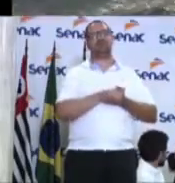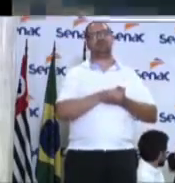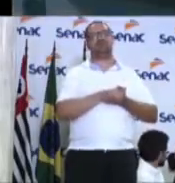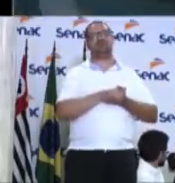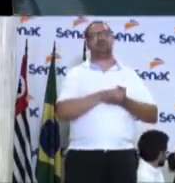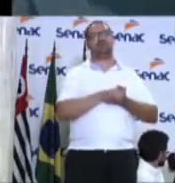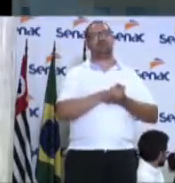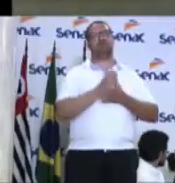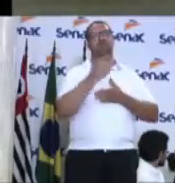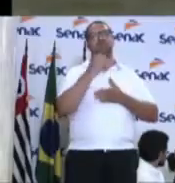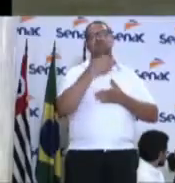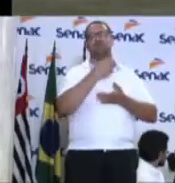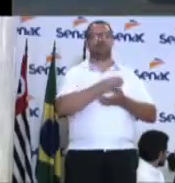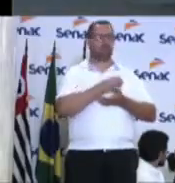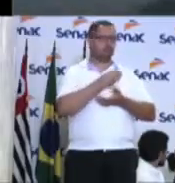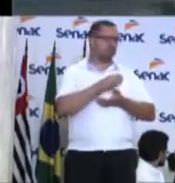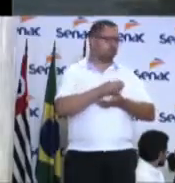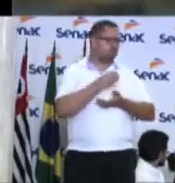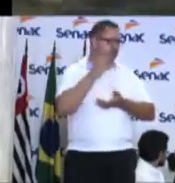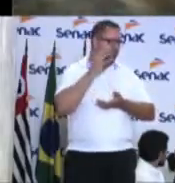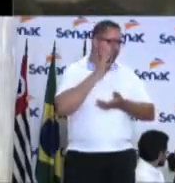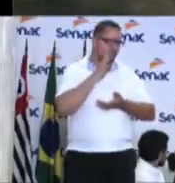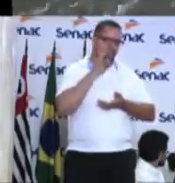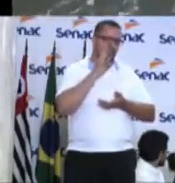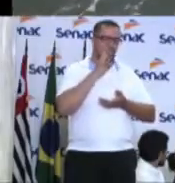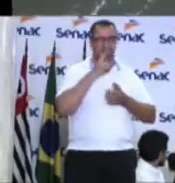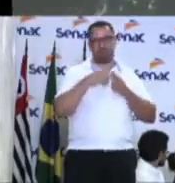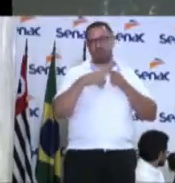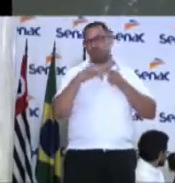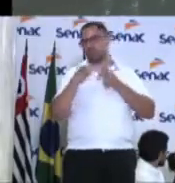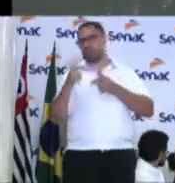Isso que é a graça da vida, porque se fosse tudo igual, ia ser muito chato.